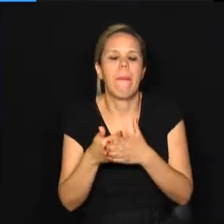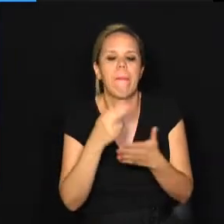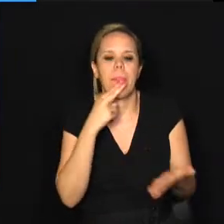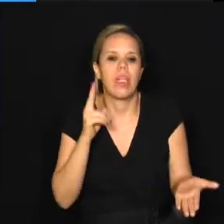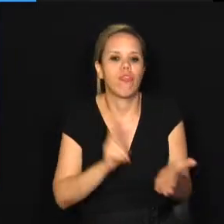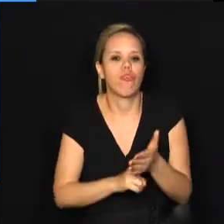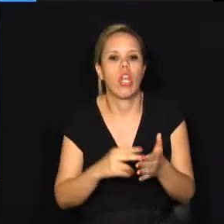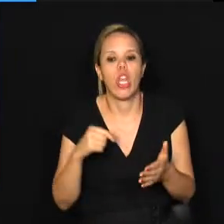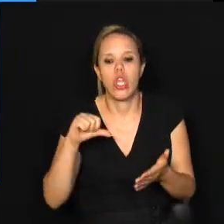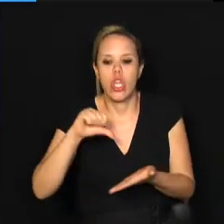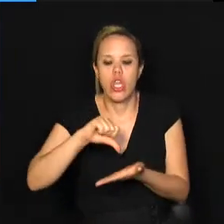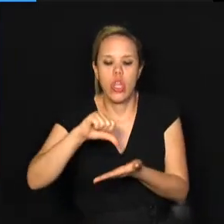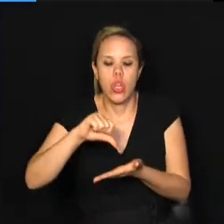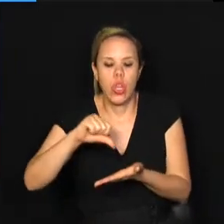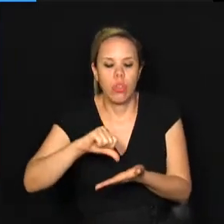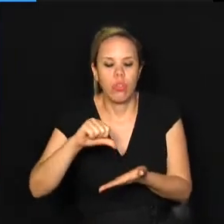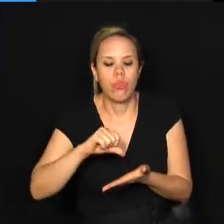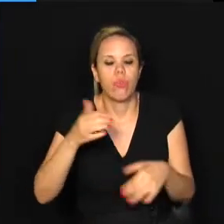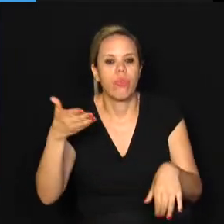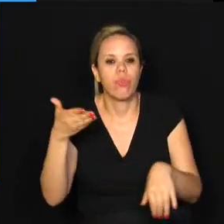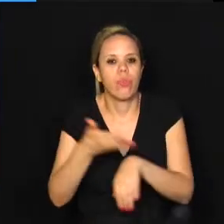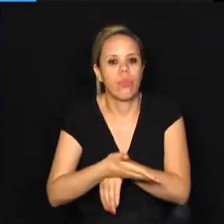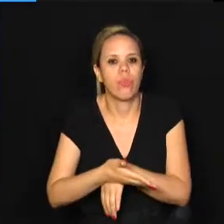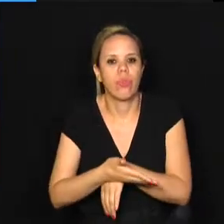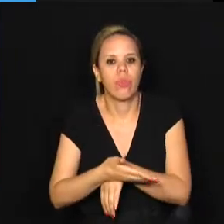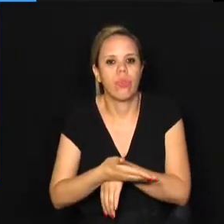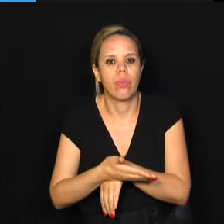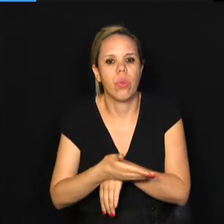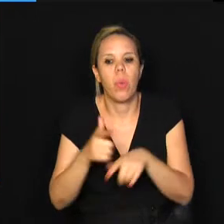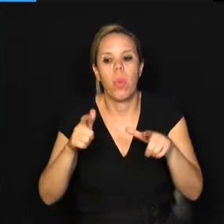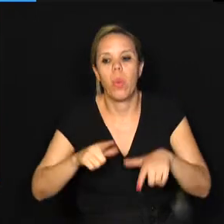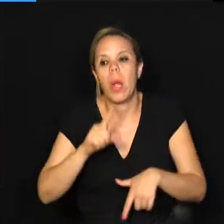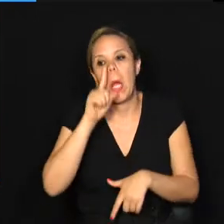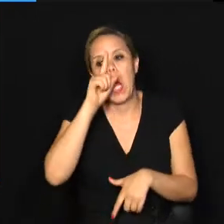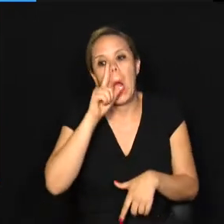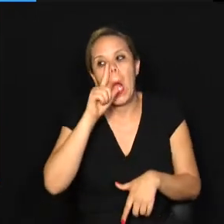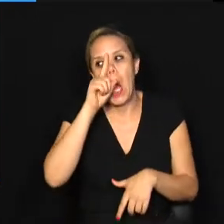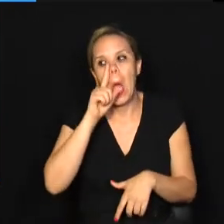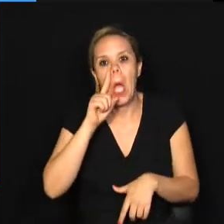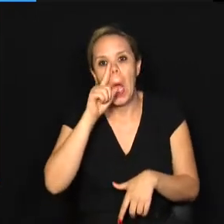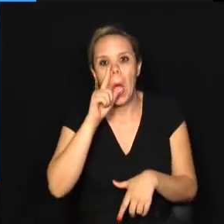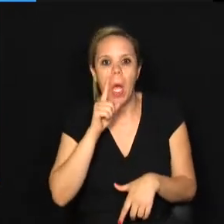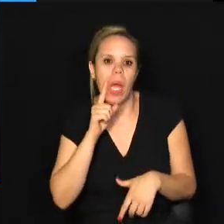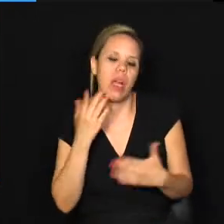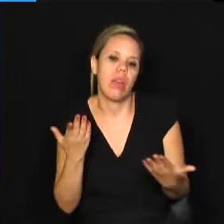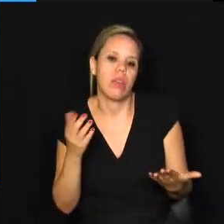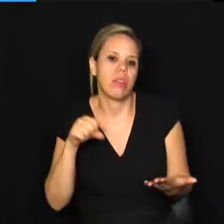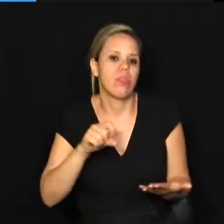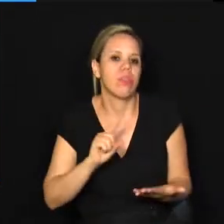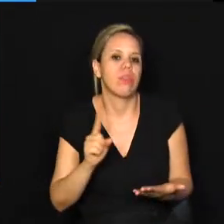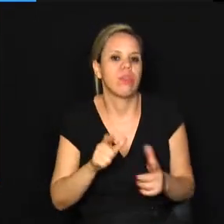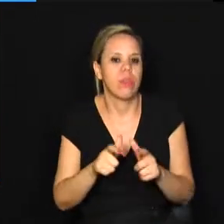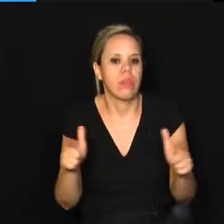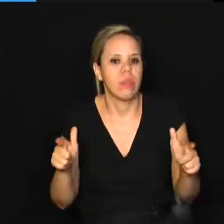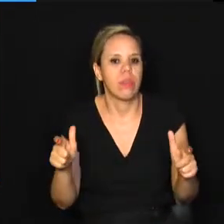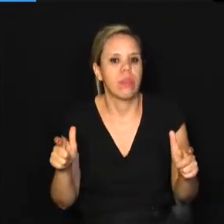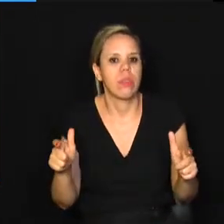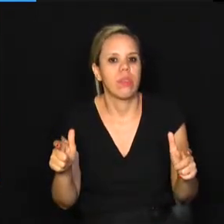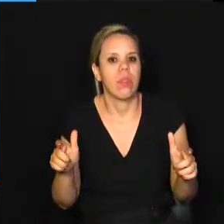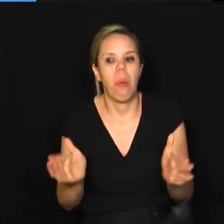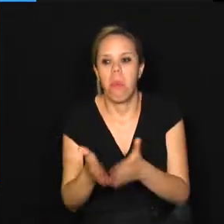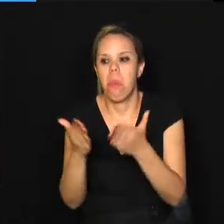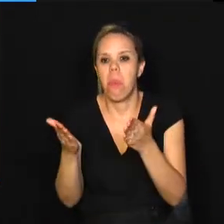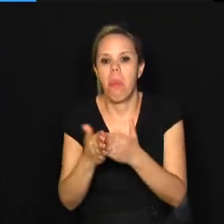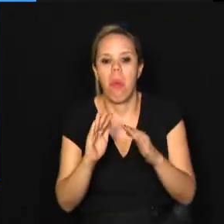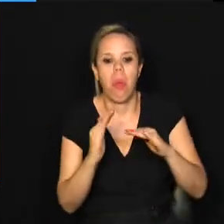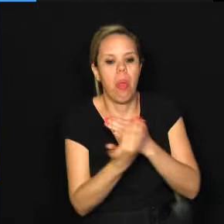região entrasse naquela tal chamada área de risco, né? Que por coincidência ou não, a maioria das periferias de